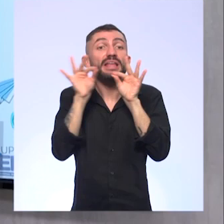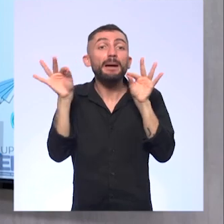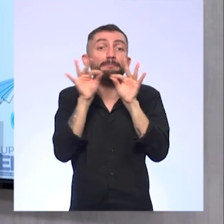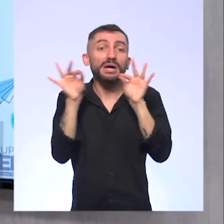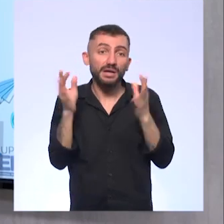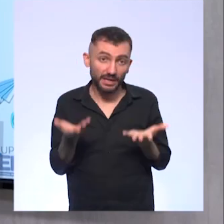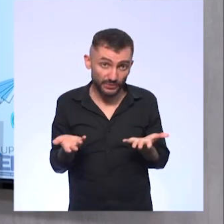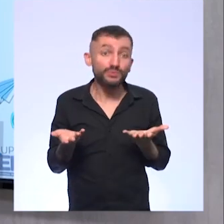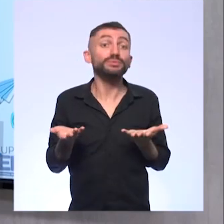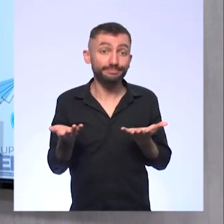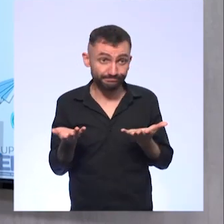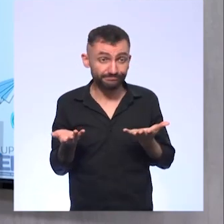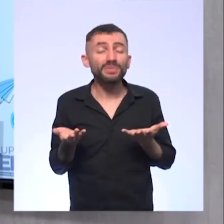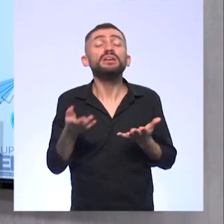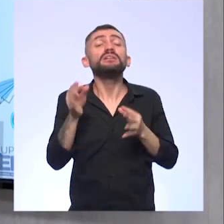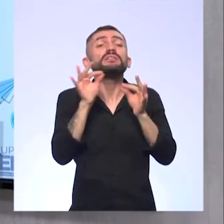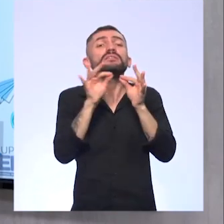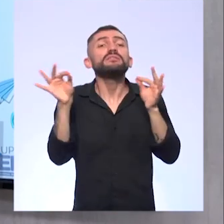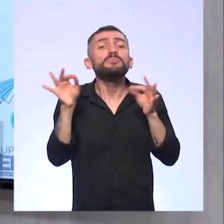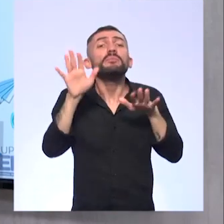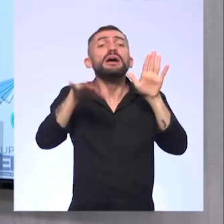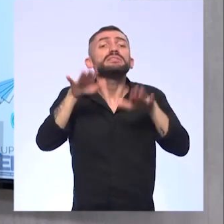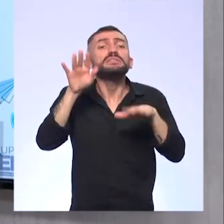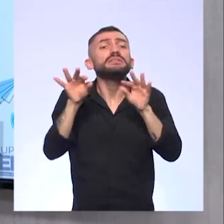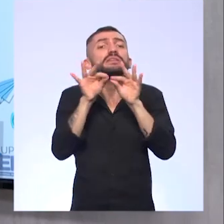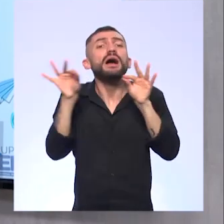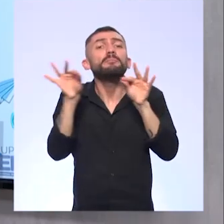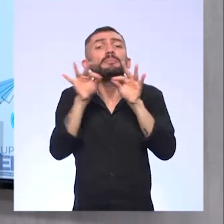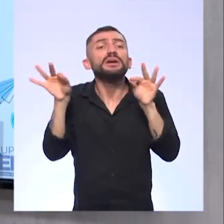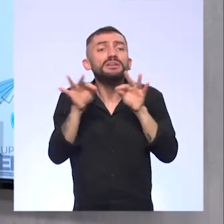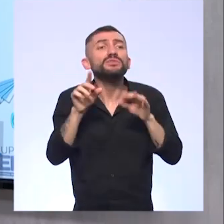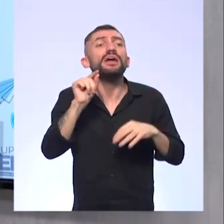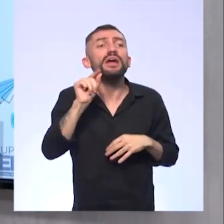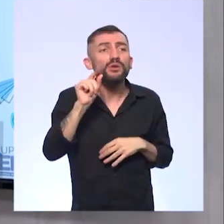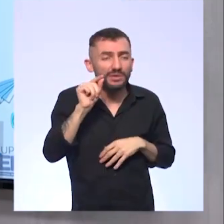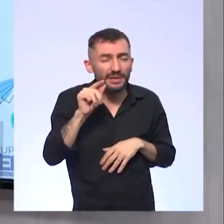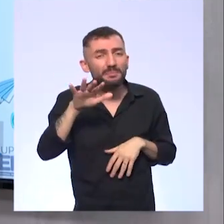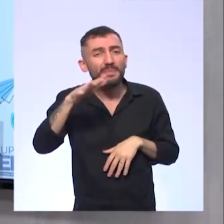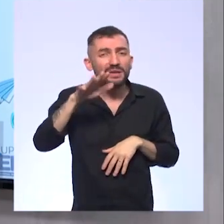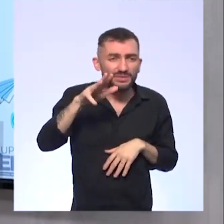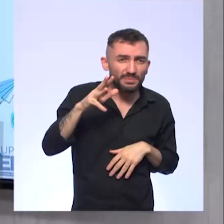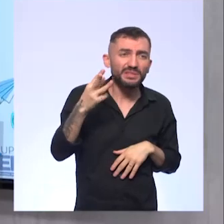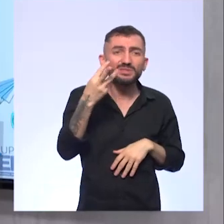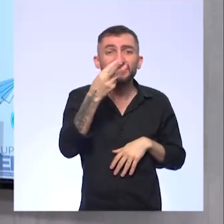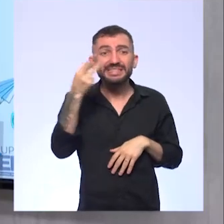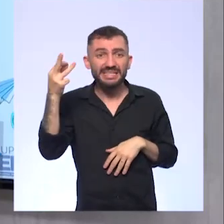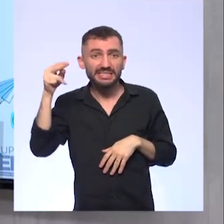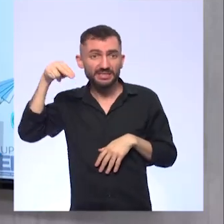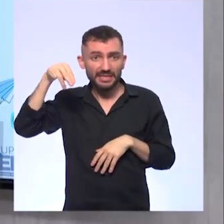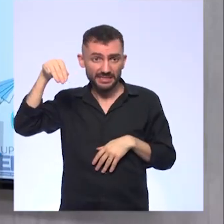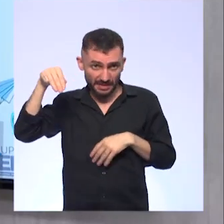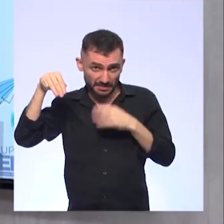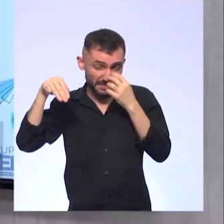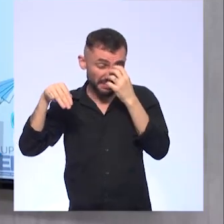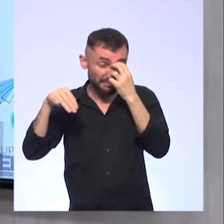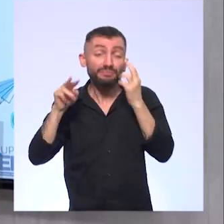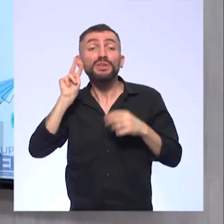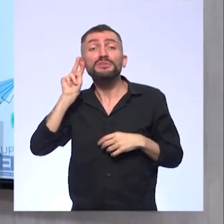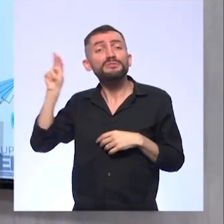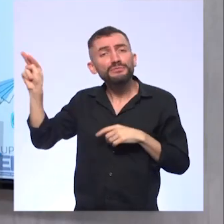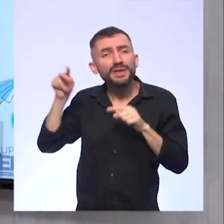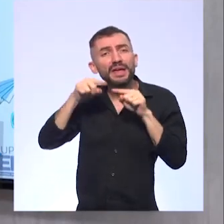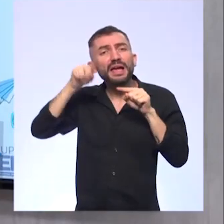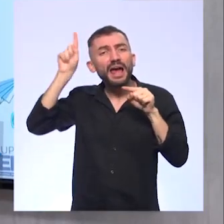ele vai estar em que valor mesmo três vezes 300 não é mais ou menos 300 nanômetros galera